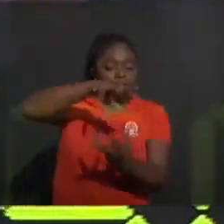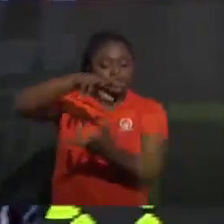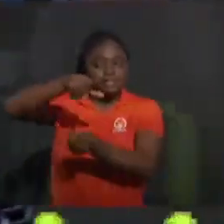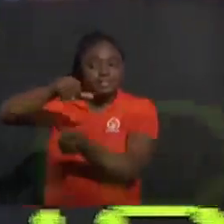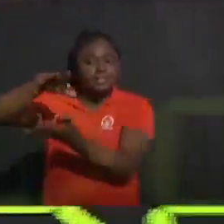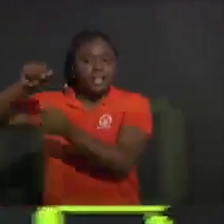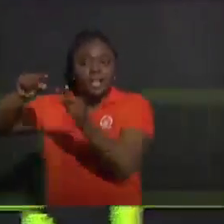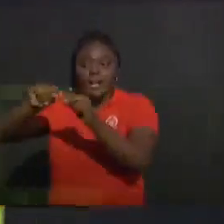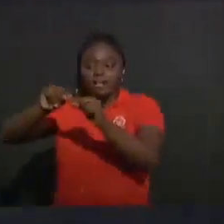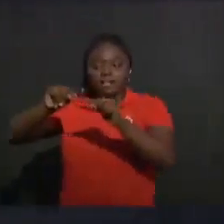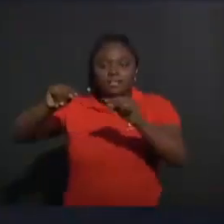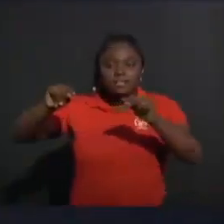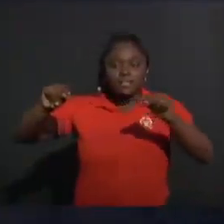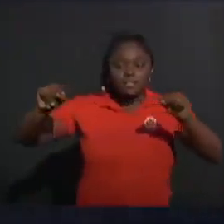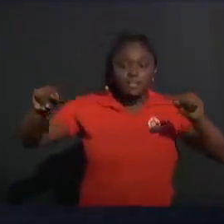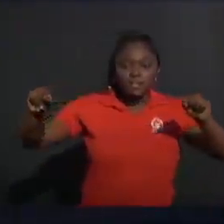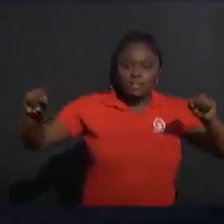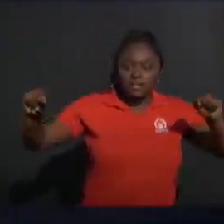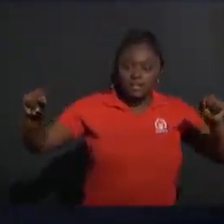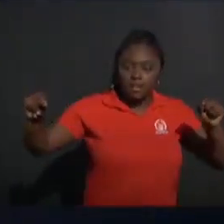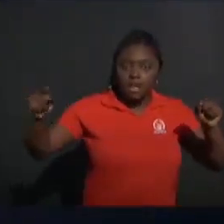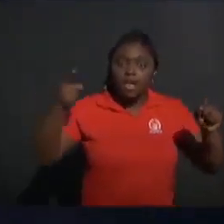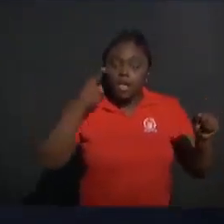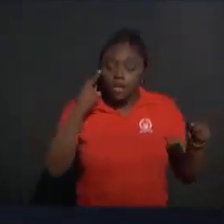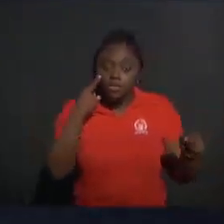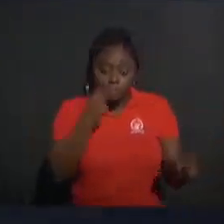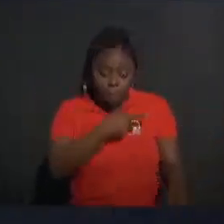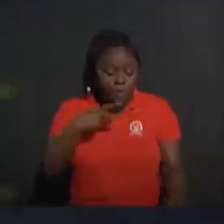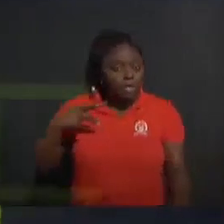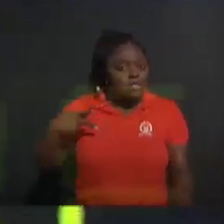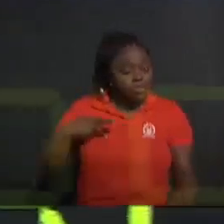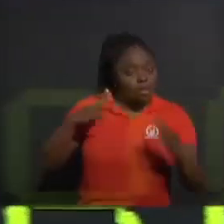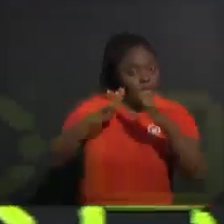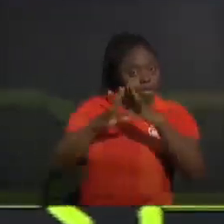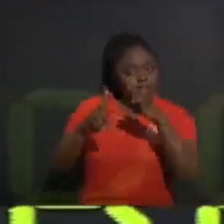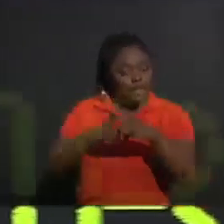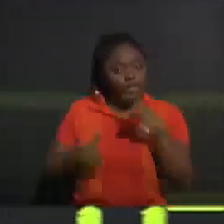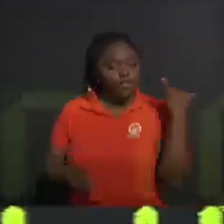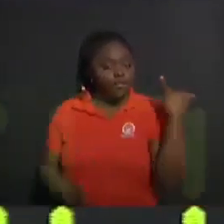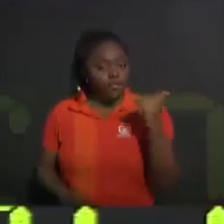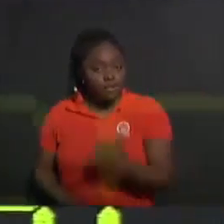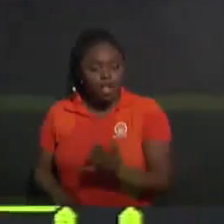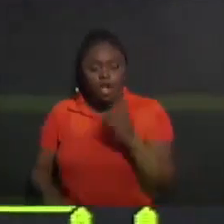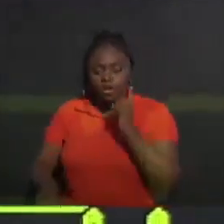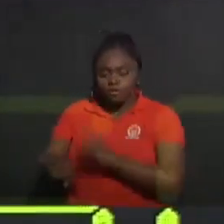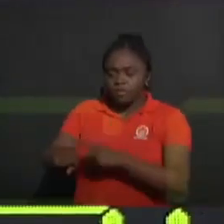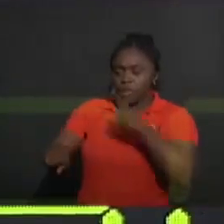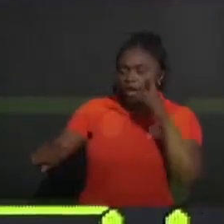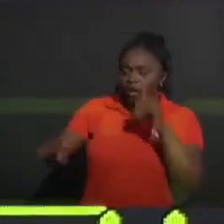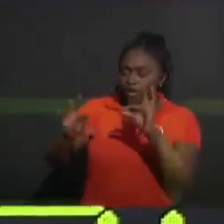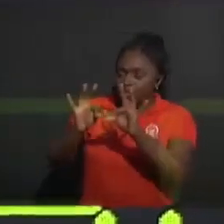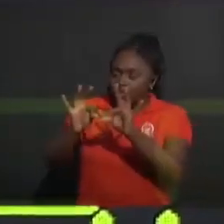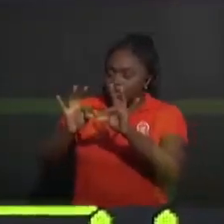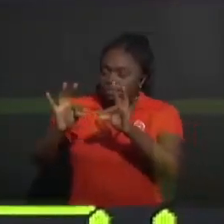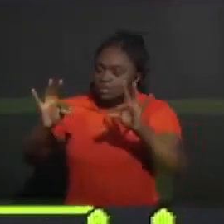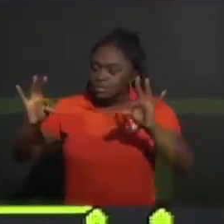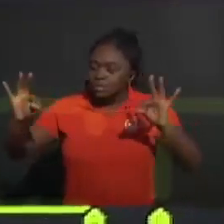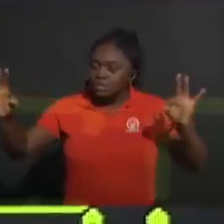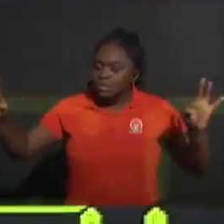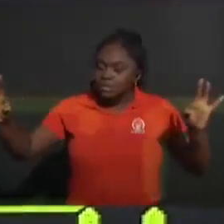gente, eu estou falando aqui, eu vi os pastores no altar das igrejas falar assim: na hora que fizer assim, ó, vai fazer clac e